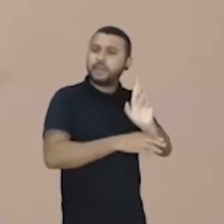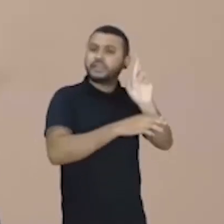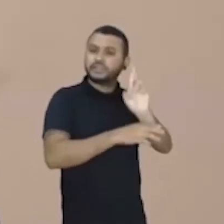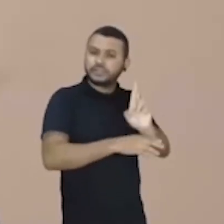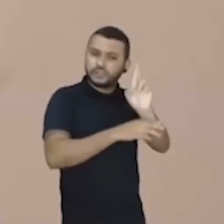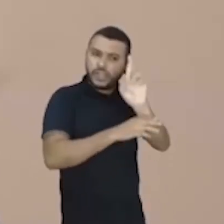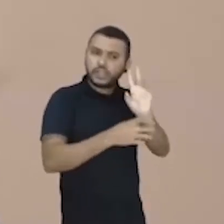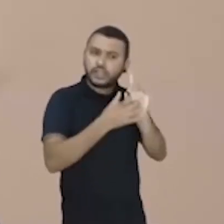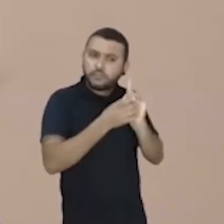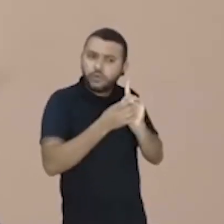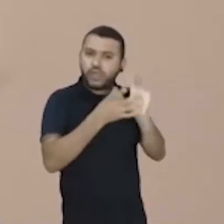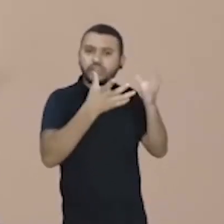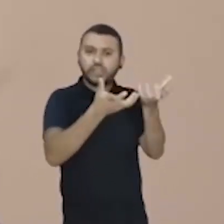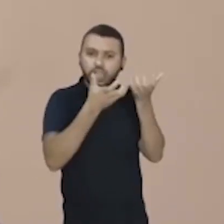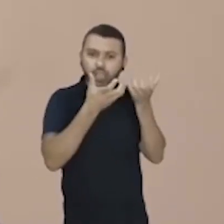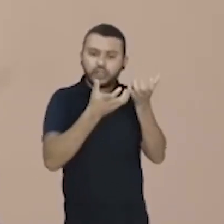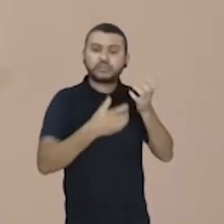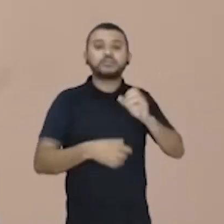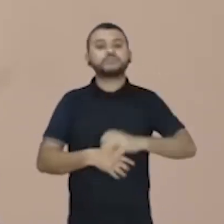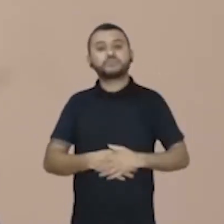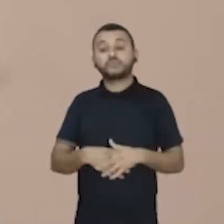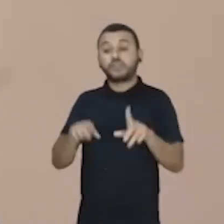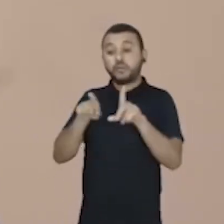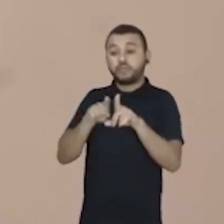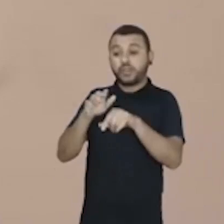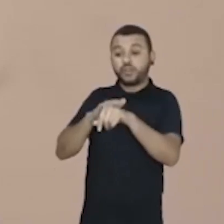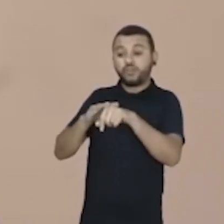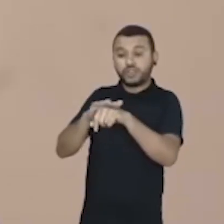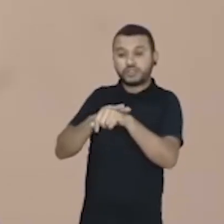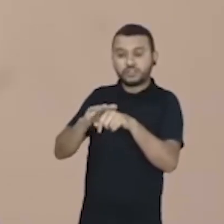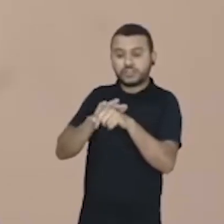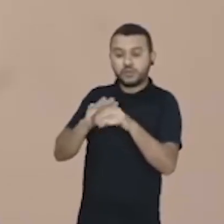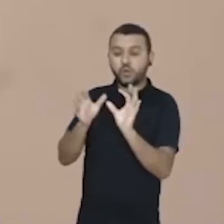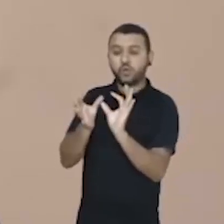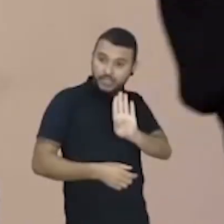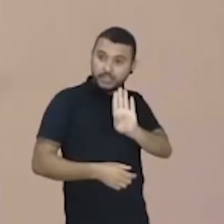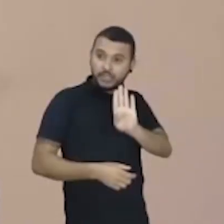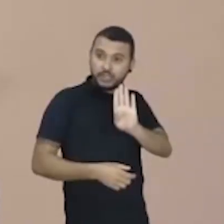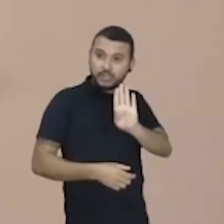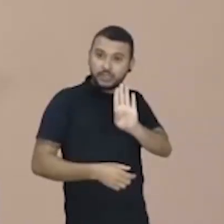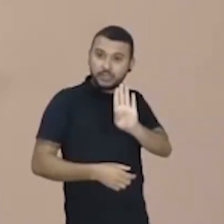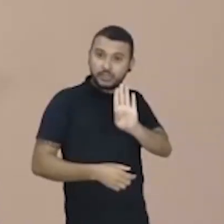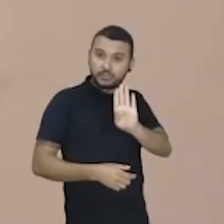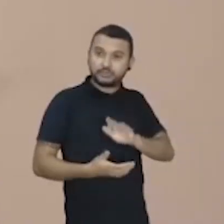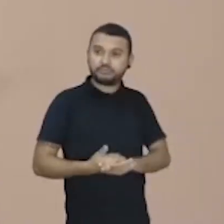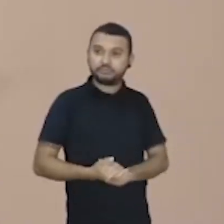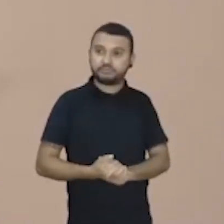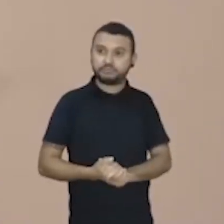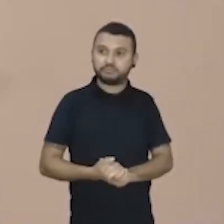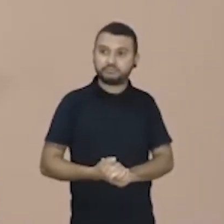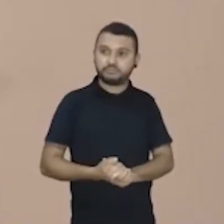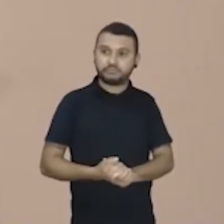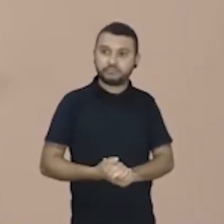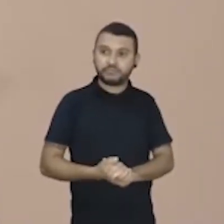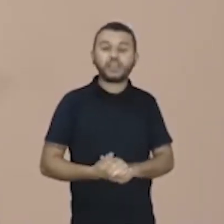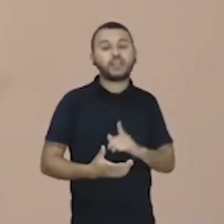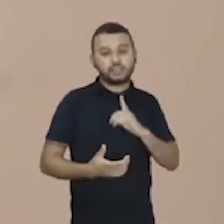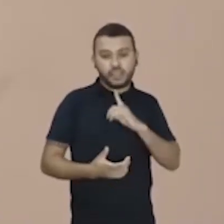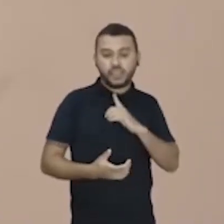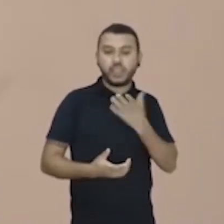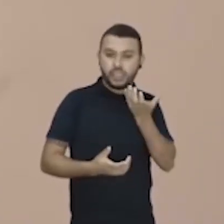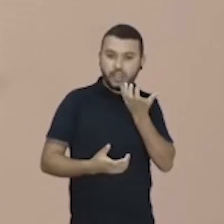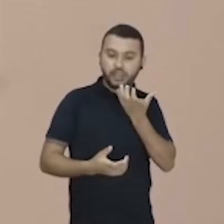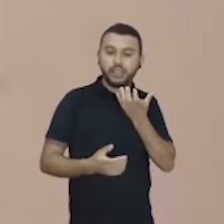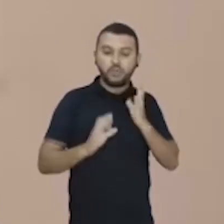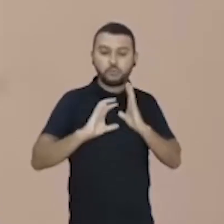e também estamos conversando com União Brasil queremos ter a Soraia junto conosco também vou Estamos procurando o PSDB para que